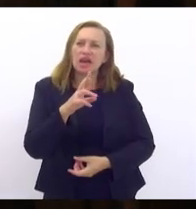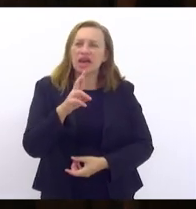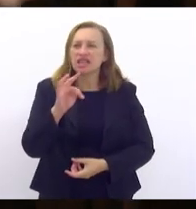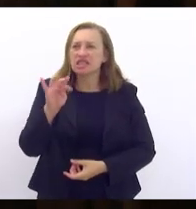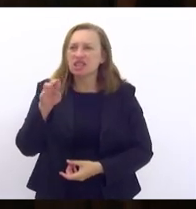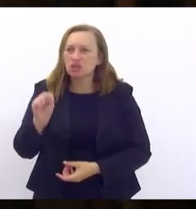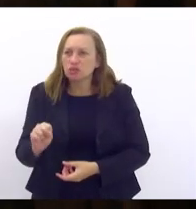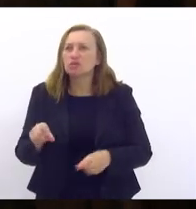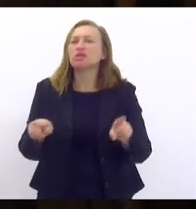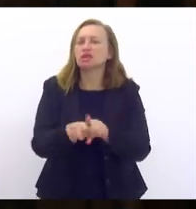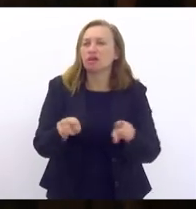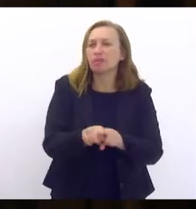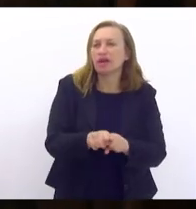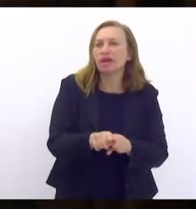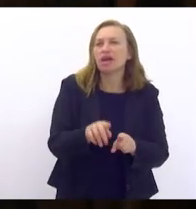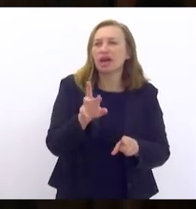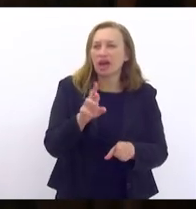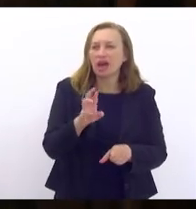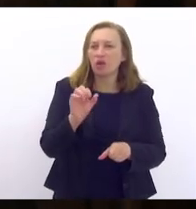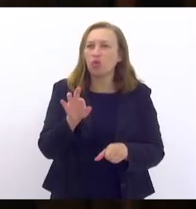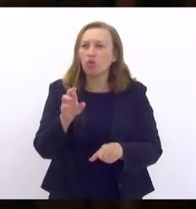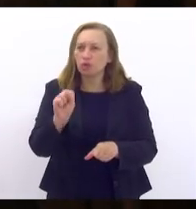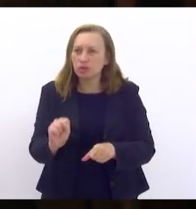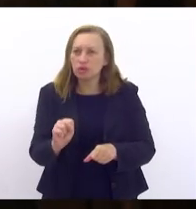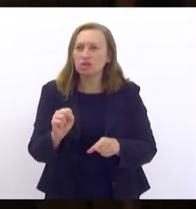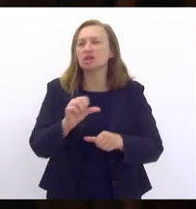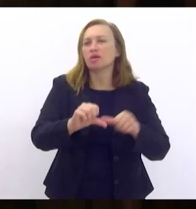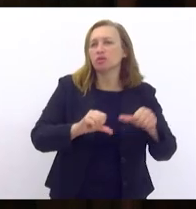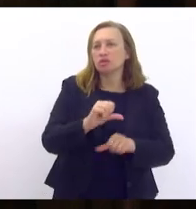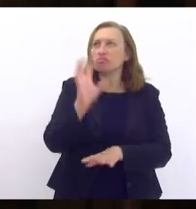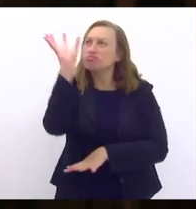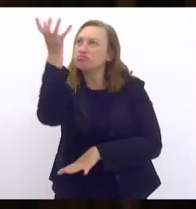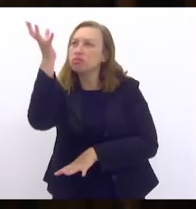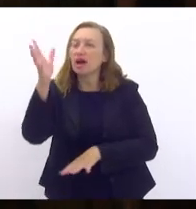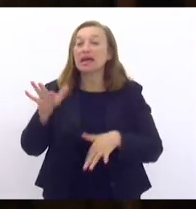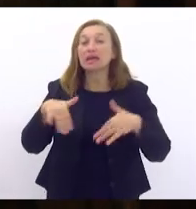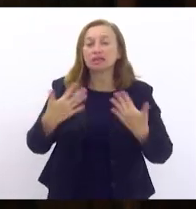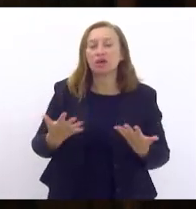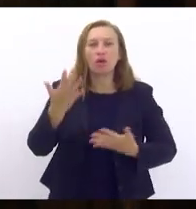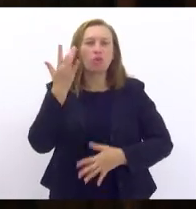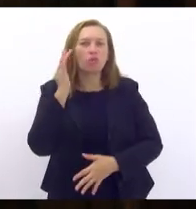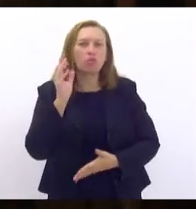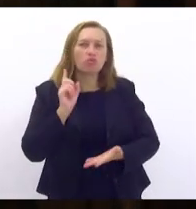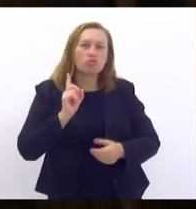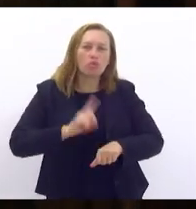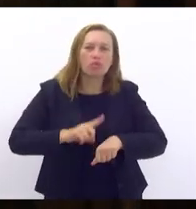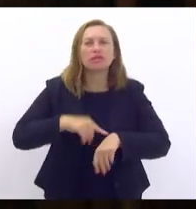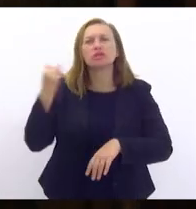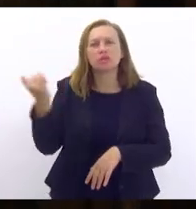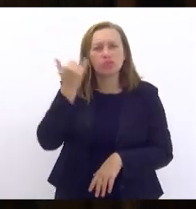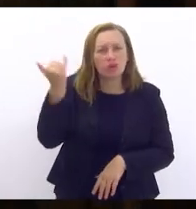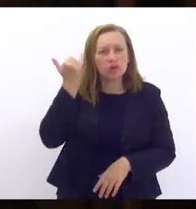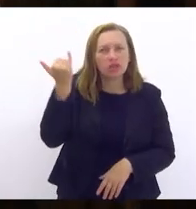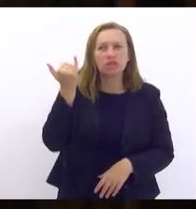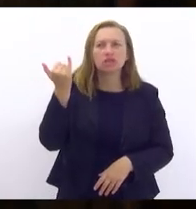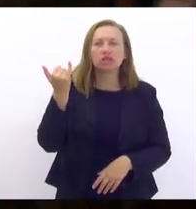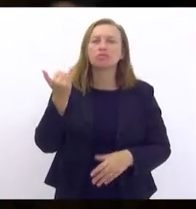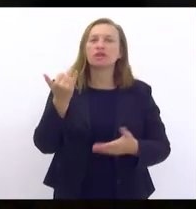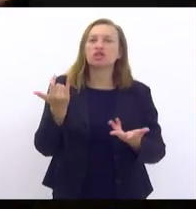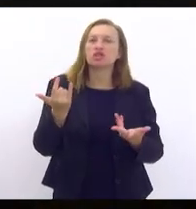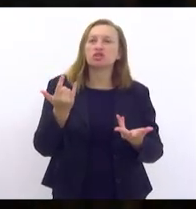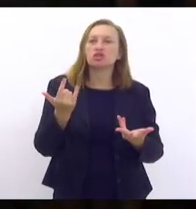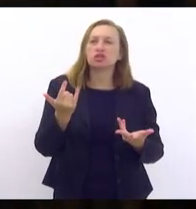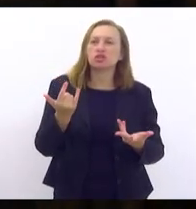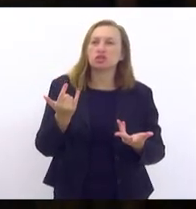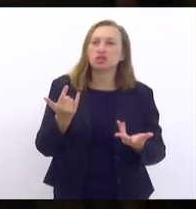a escassez de recursos e as mudanças climáticas Então acho que é o momento extremamente importante para a gente dividir